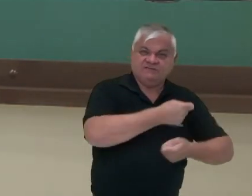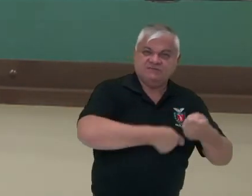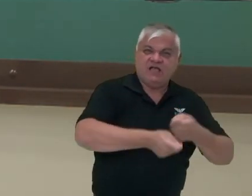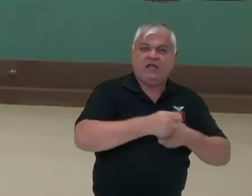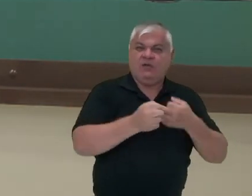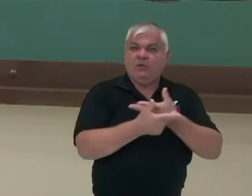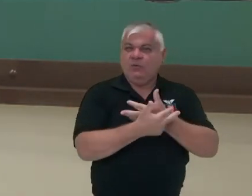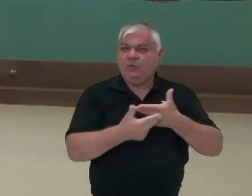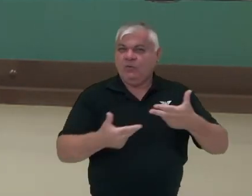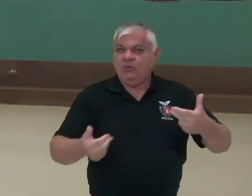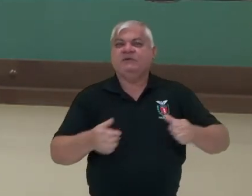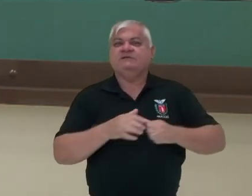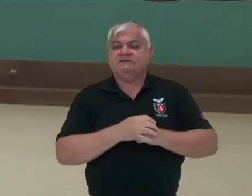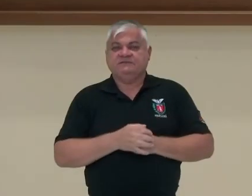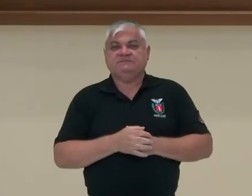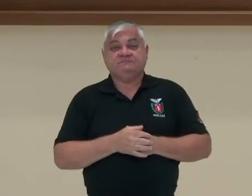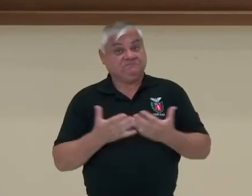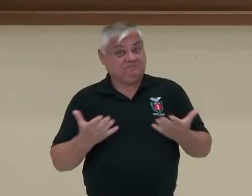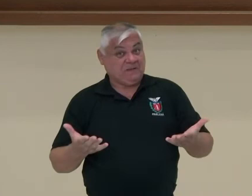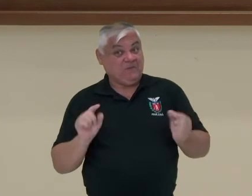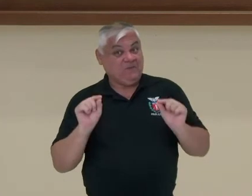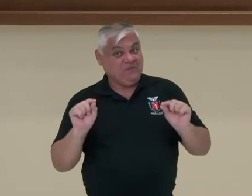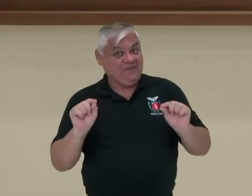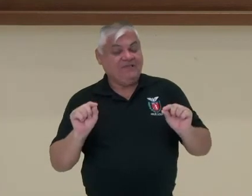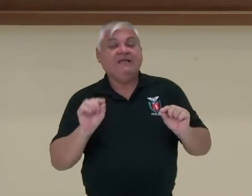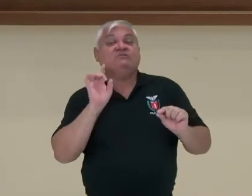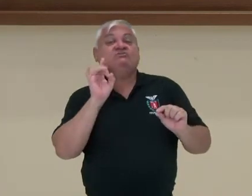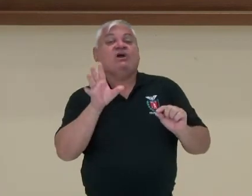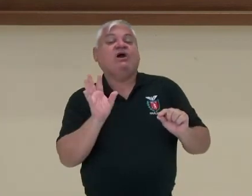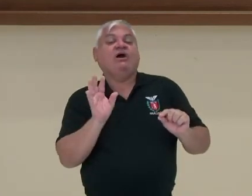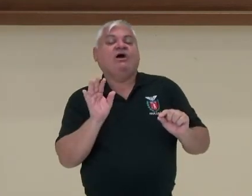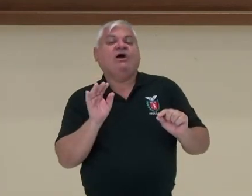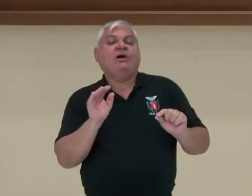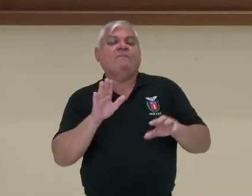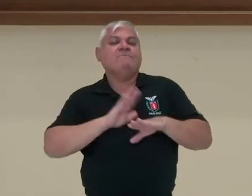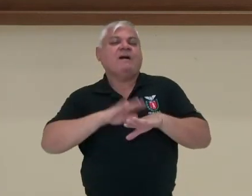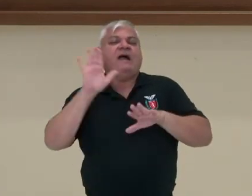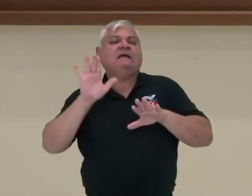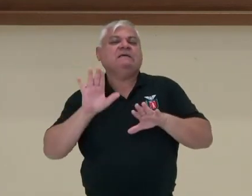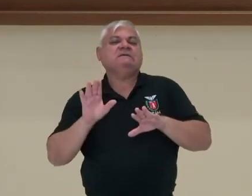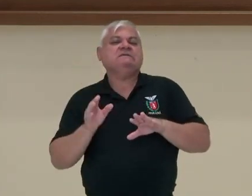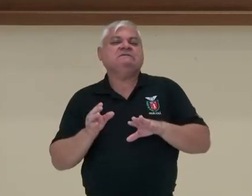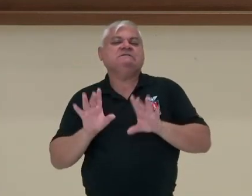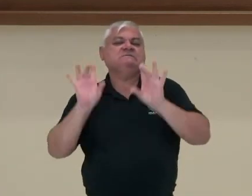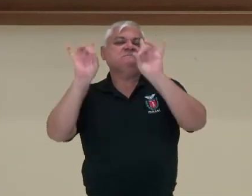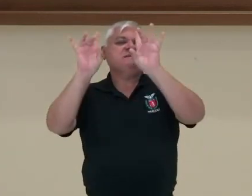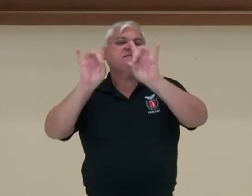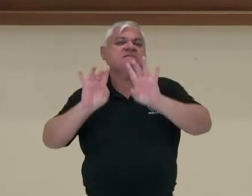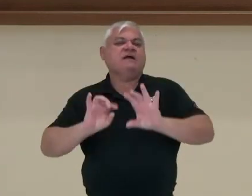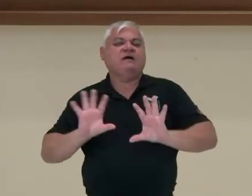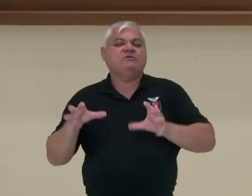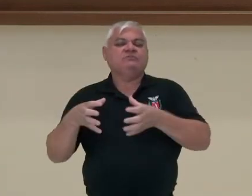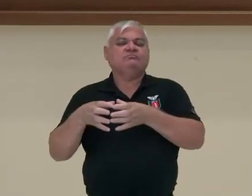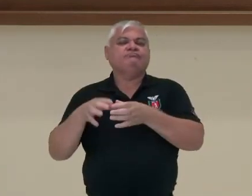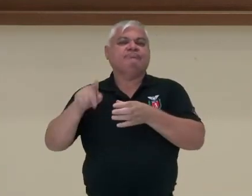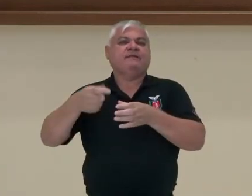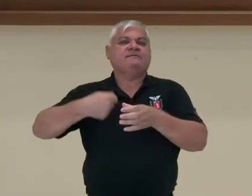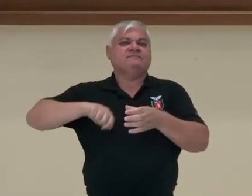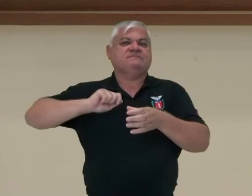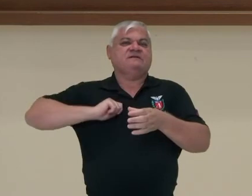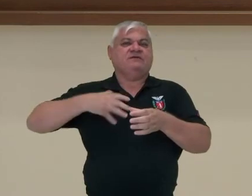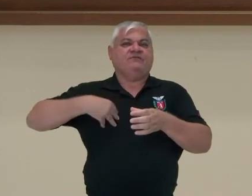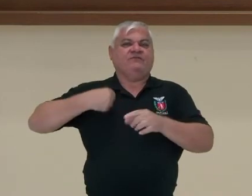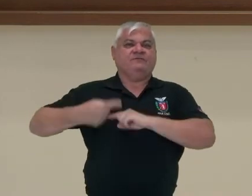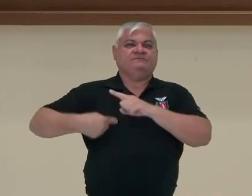realizadas por tais indivíduos. Então, era, obviamente, a classe mais privilegiada aqui na colônia espanhola, aqui na América,